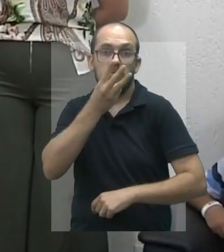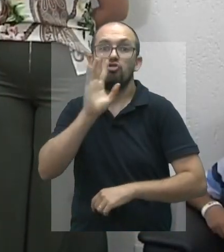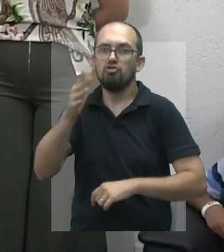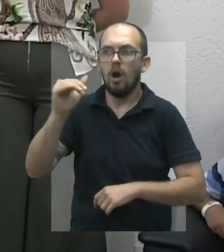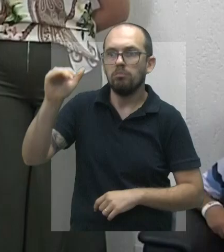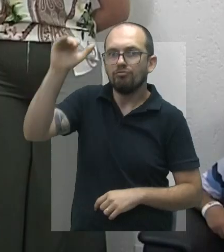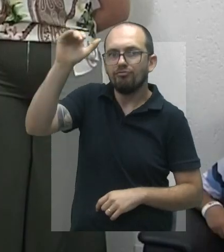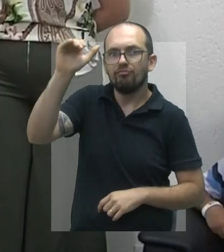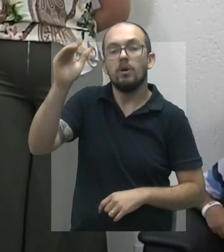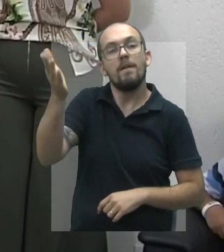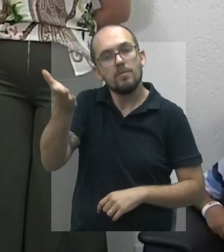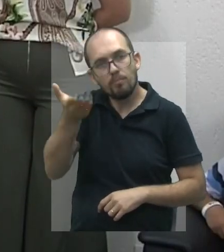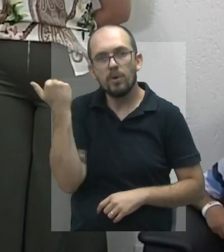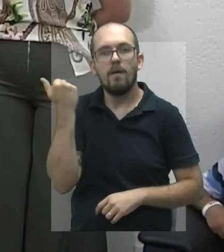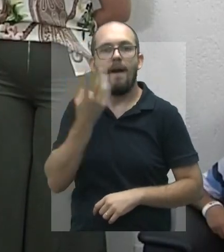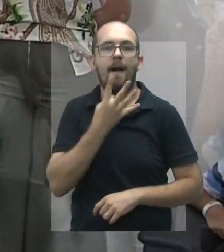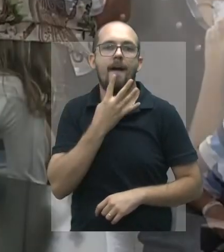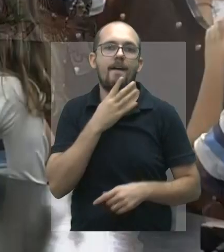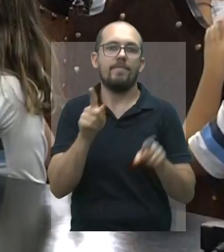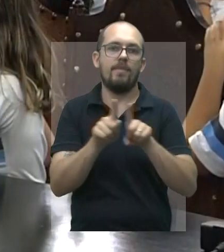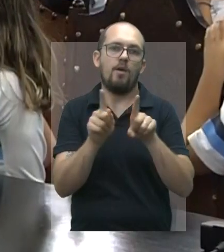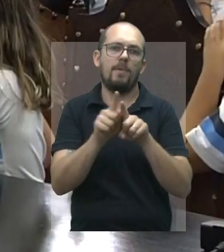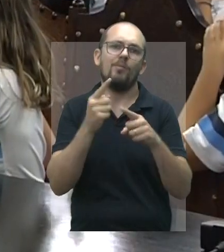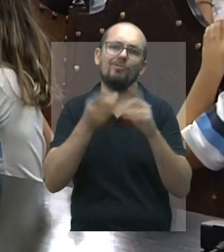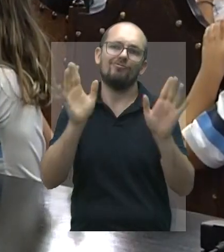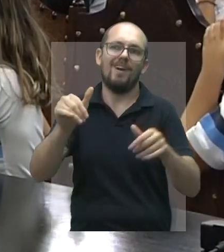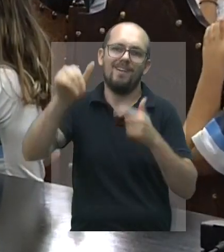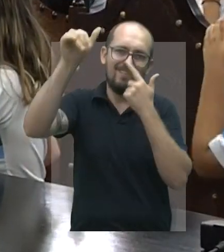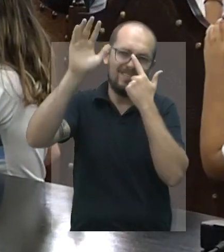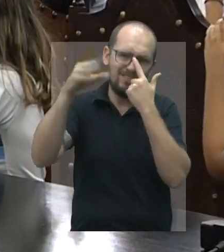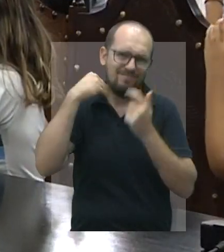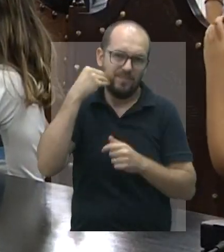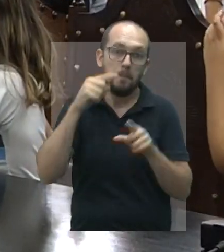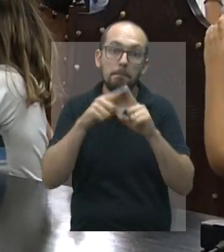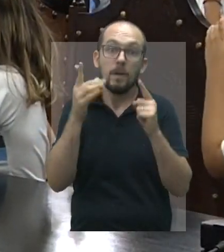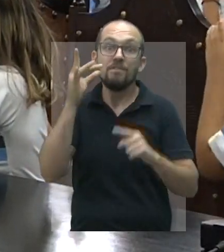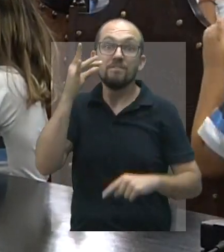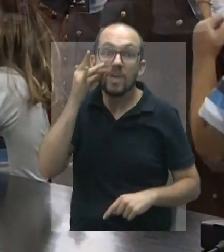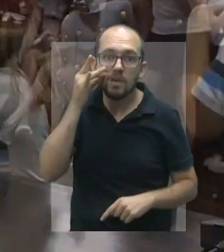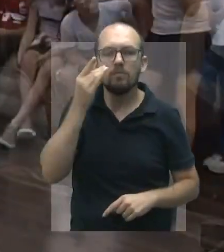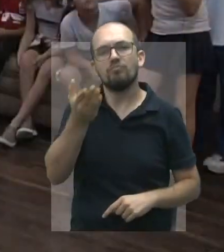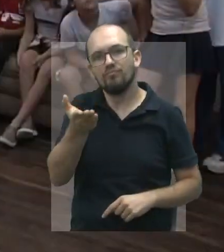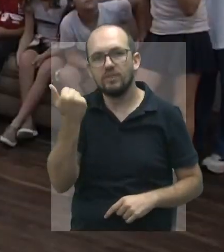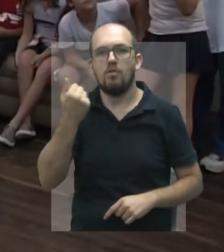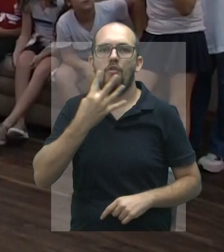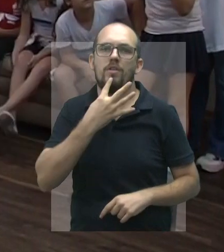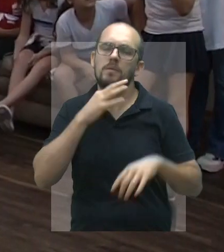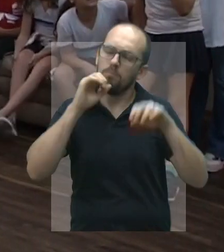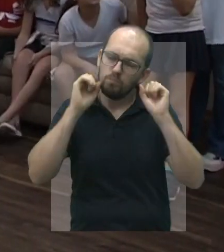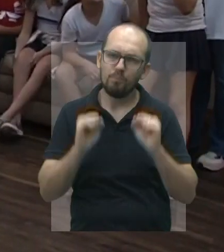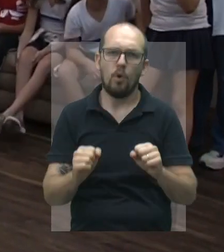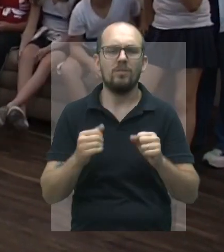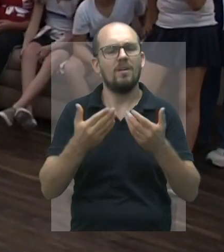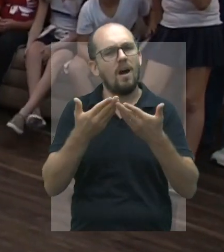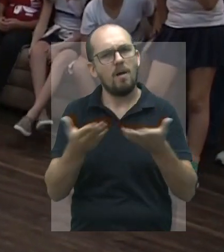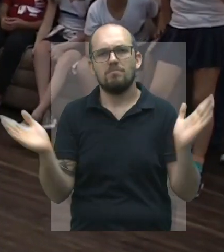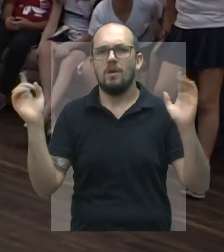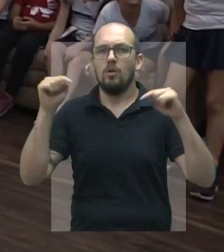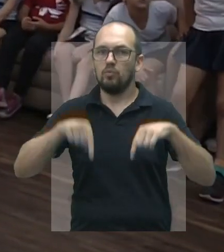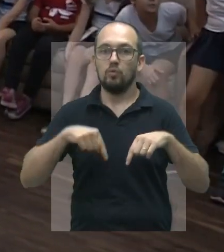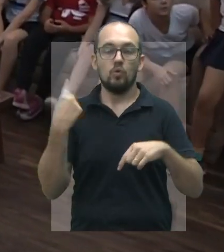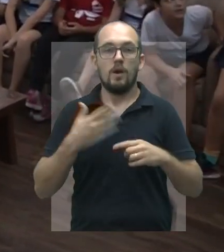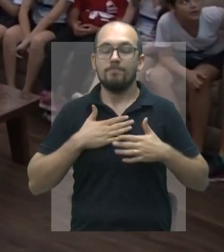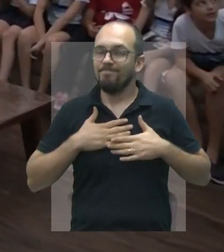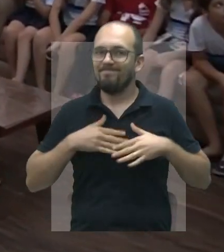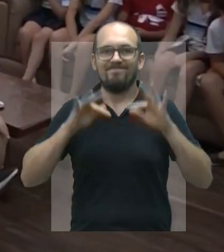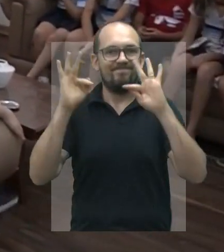um conhecimento maior das leis e como funciona uma Câmara, mas para ver na prática realmente como que funciona. Então, nós estamos super animados, né, e que